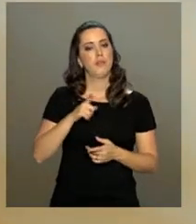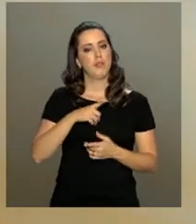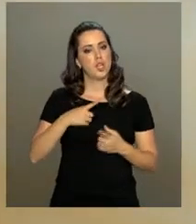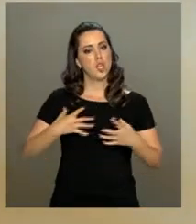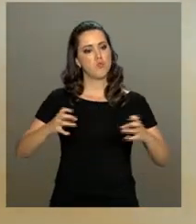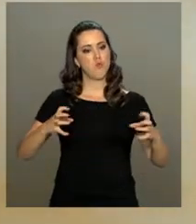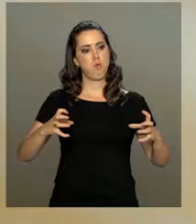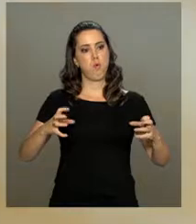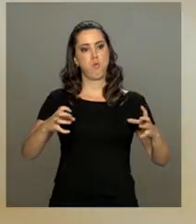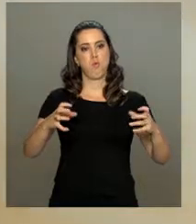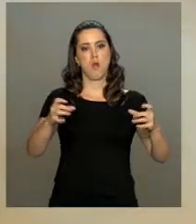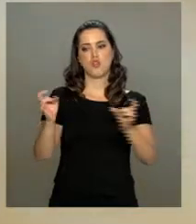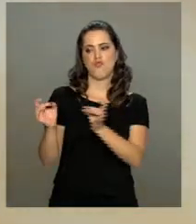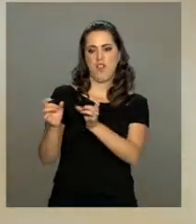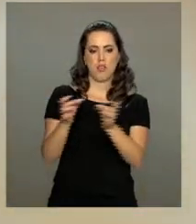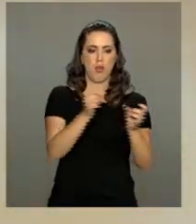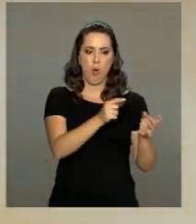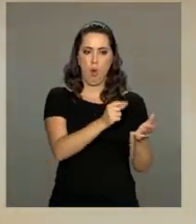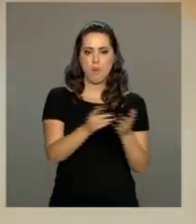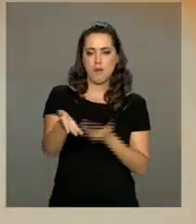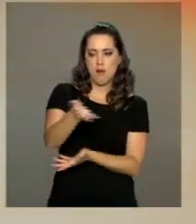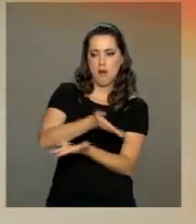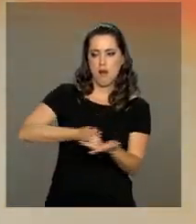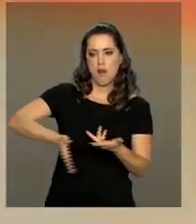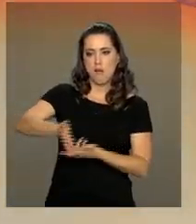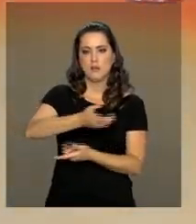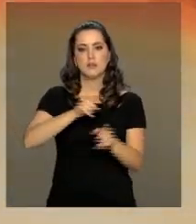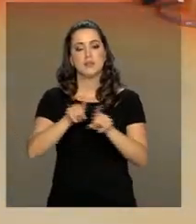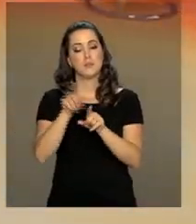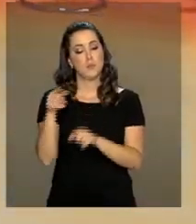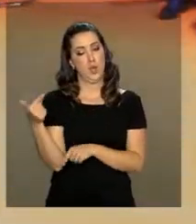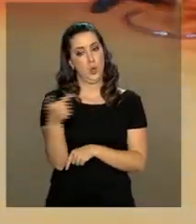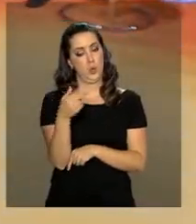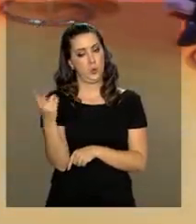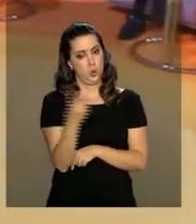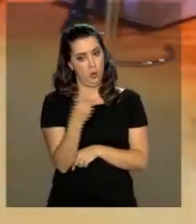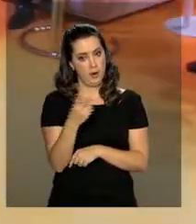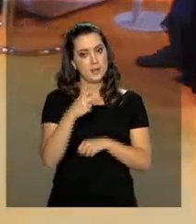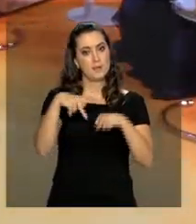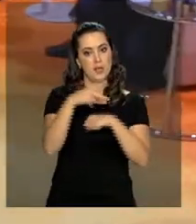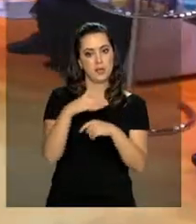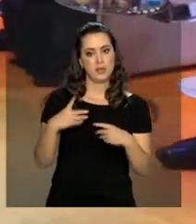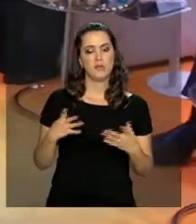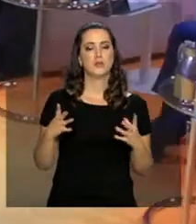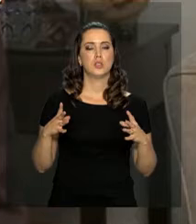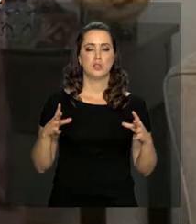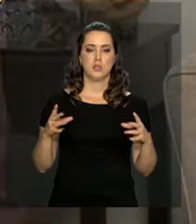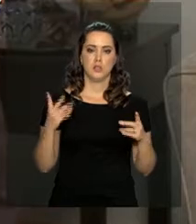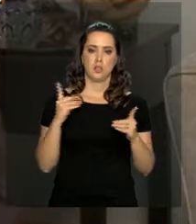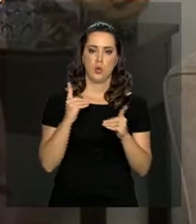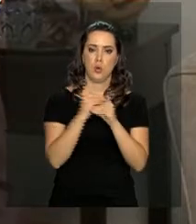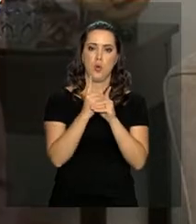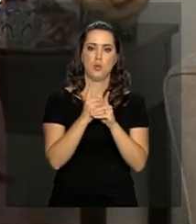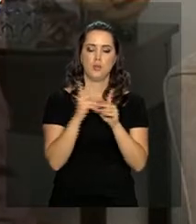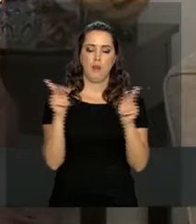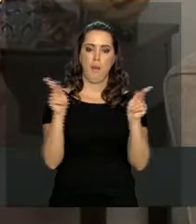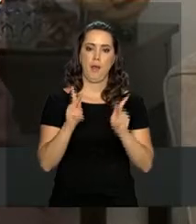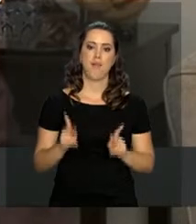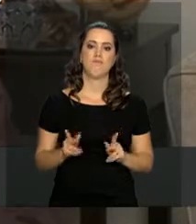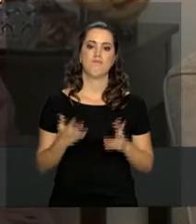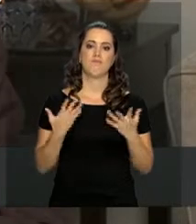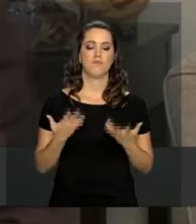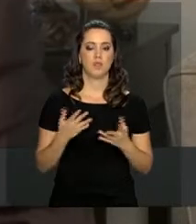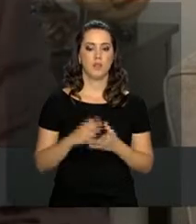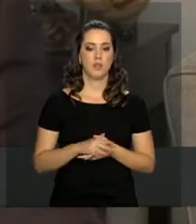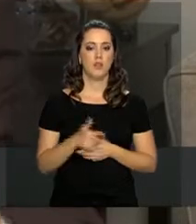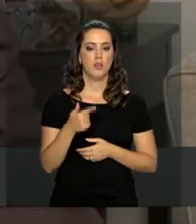guerra comercial a expectativa é que durante o g20 os dois países encontrem uma trégua o dia 20 ele não é bom